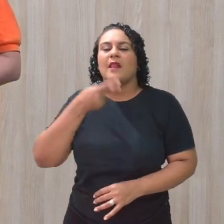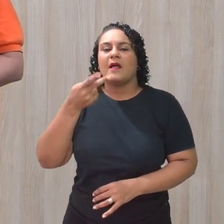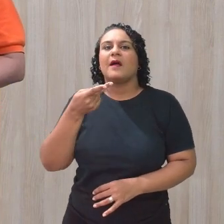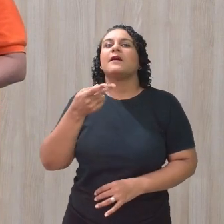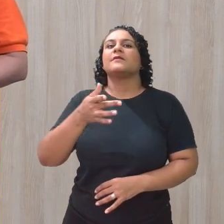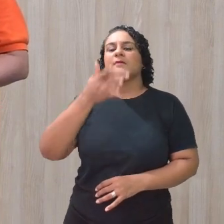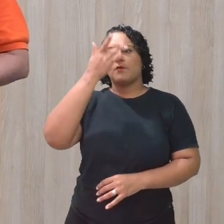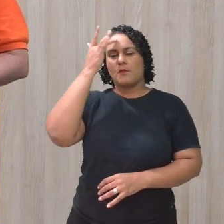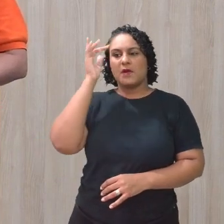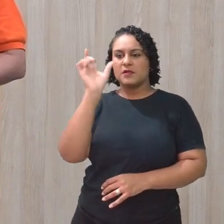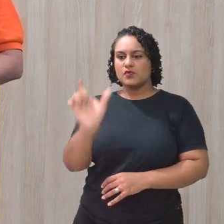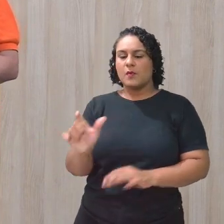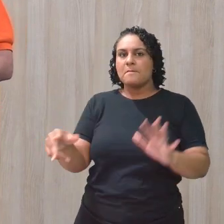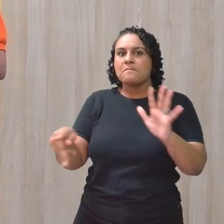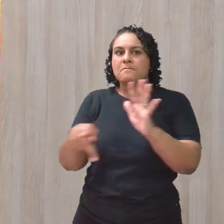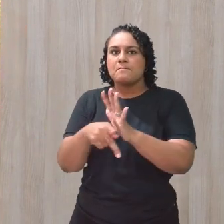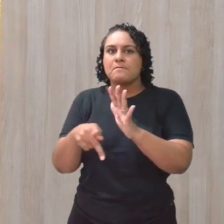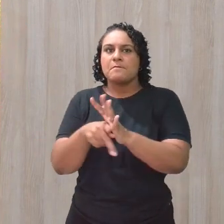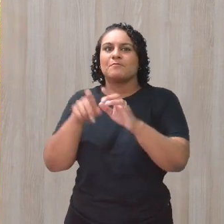um falante da zona rural.